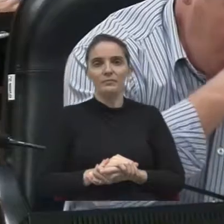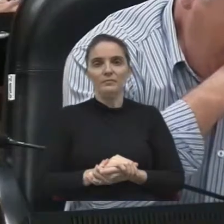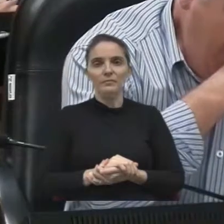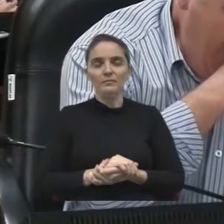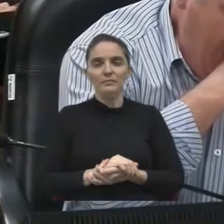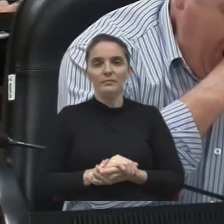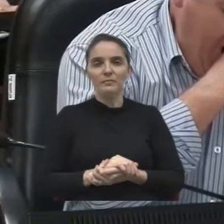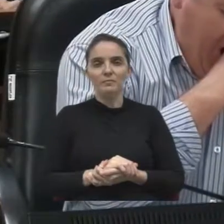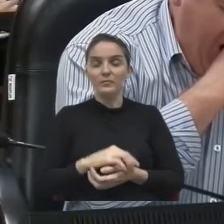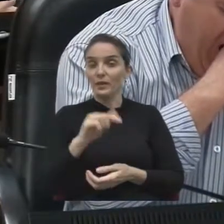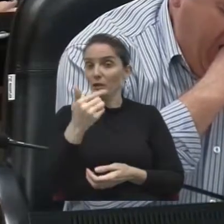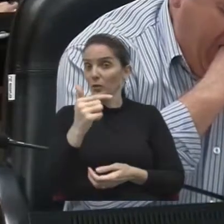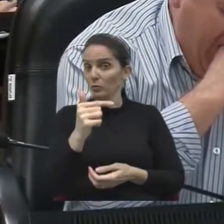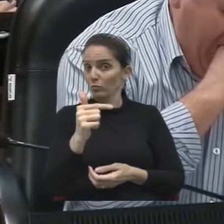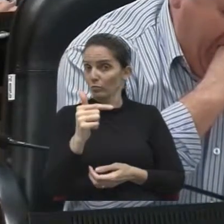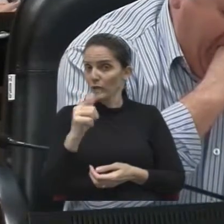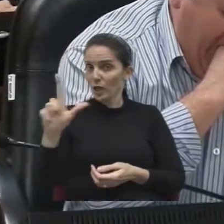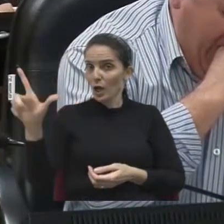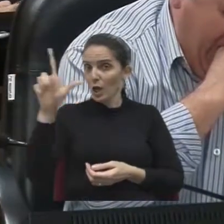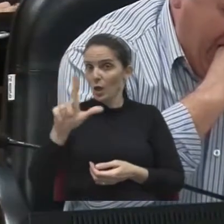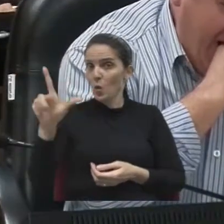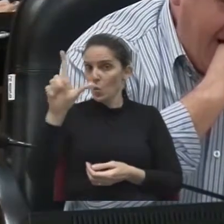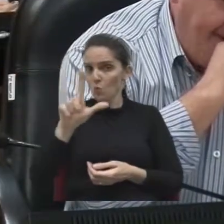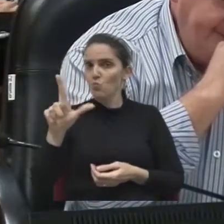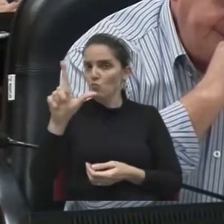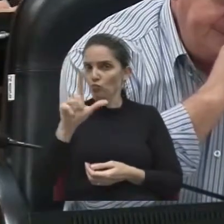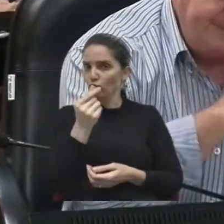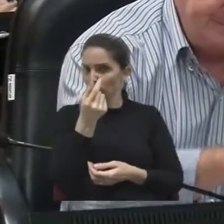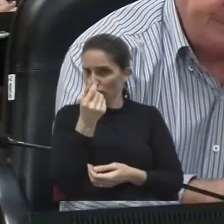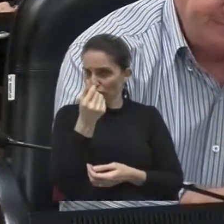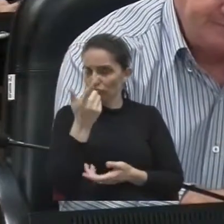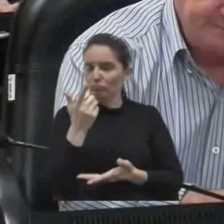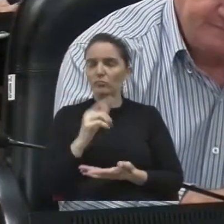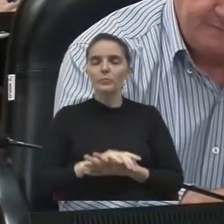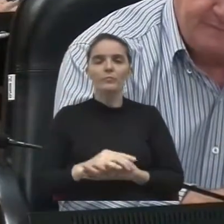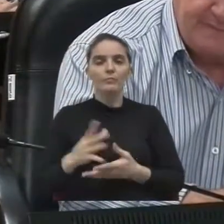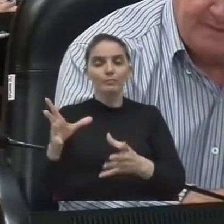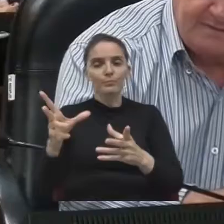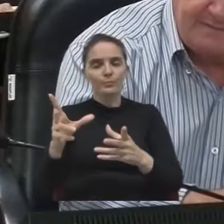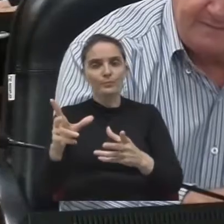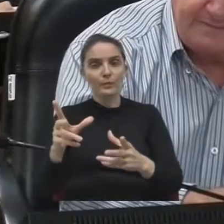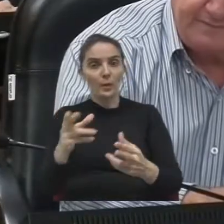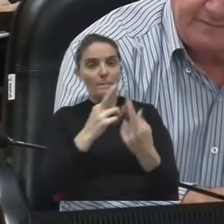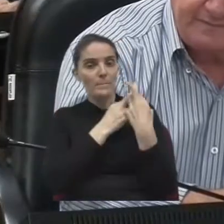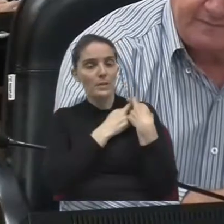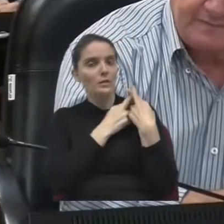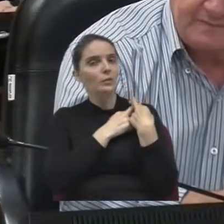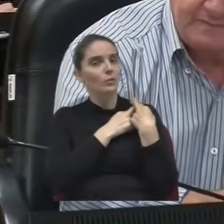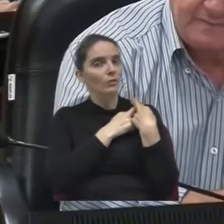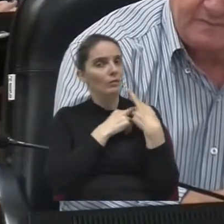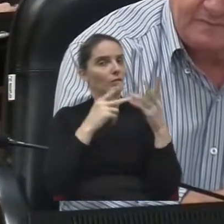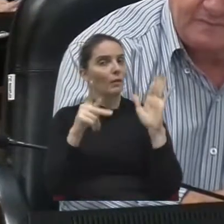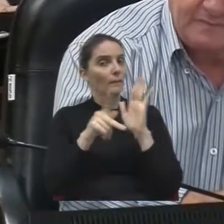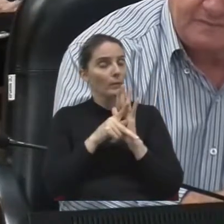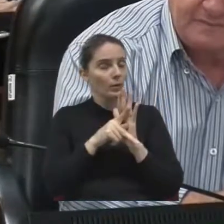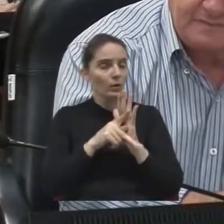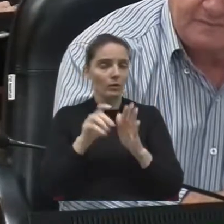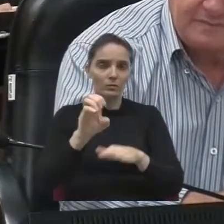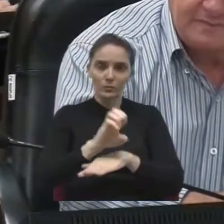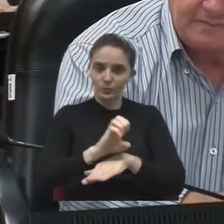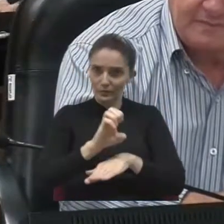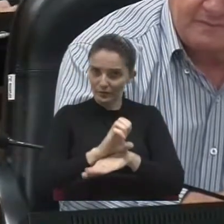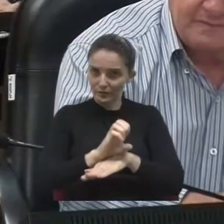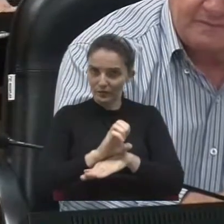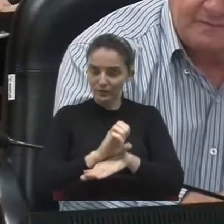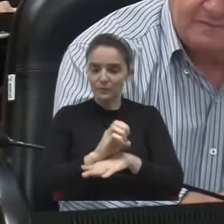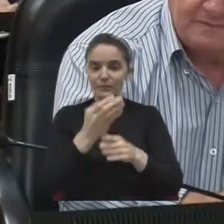lucrativos, elas acabam avocando para si uma responsabilidade que é do próprio Estado. Vocês executando um